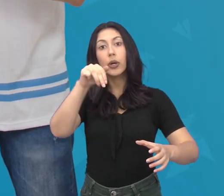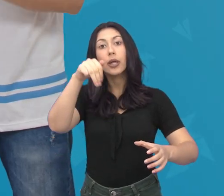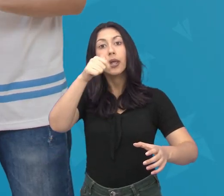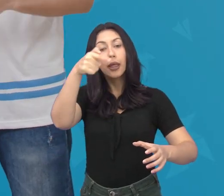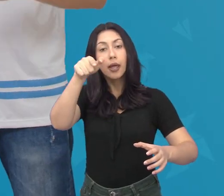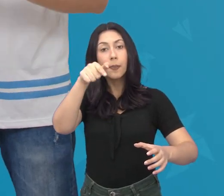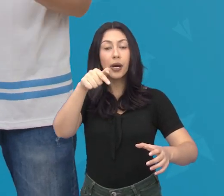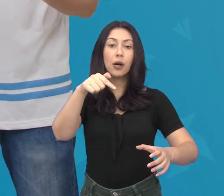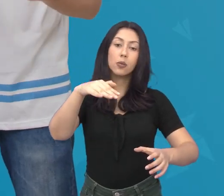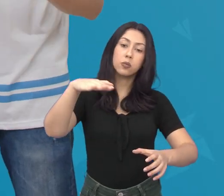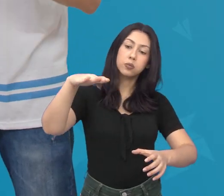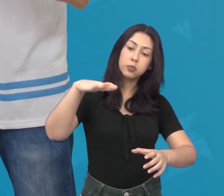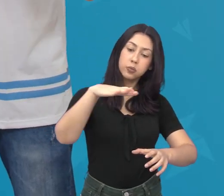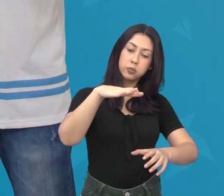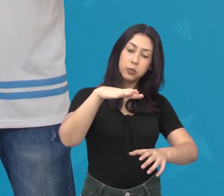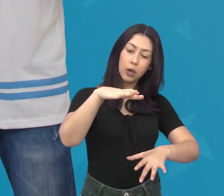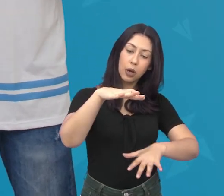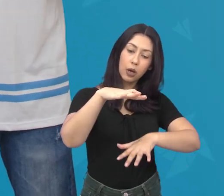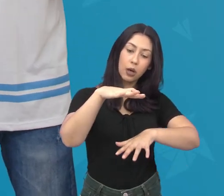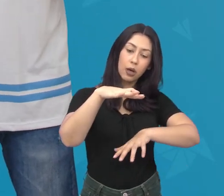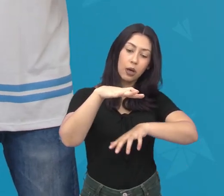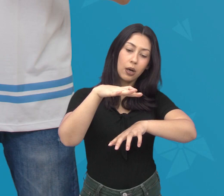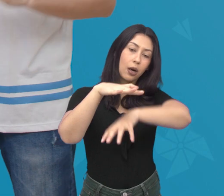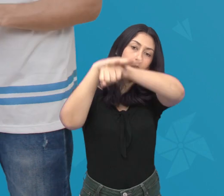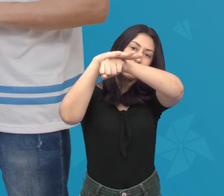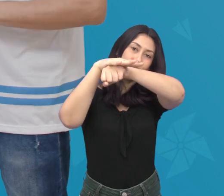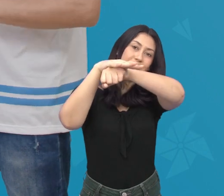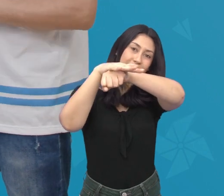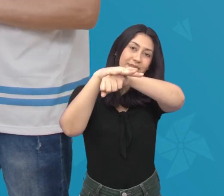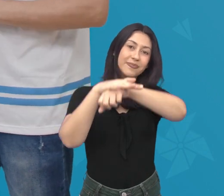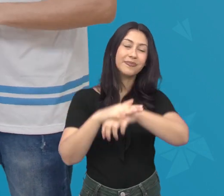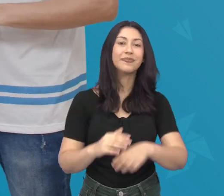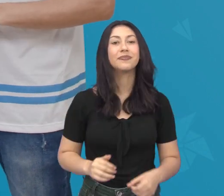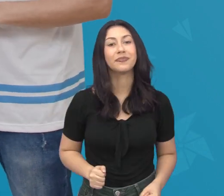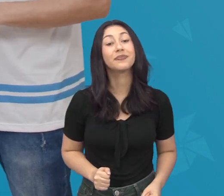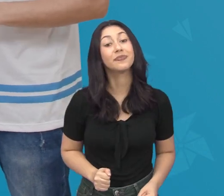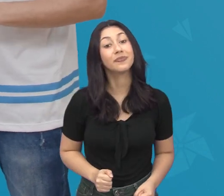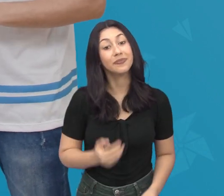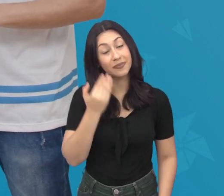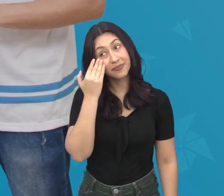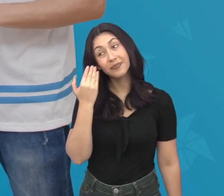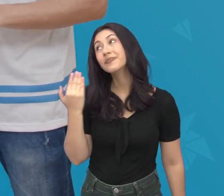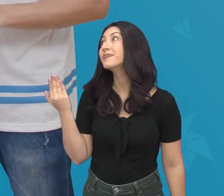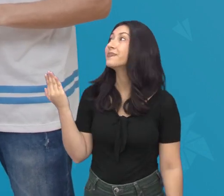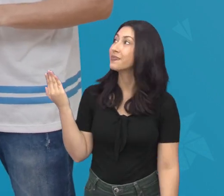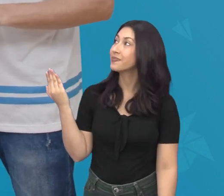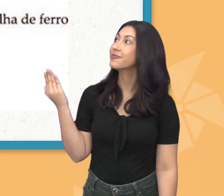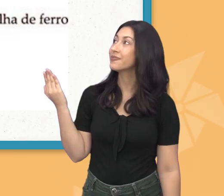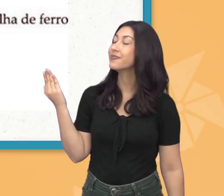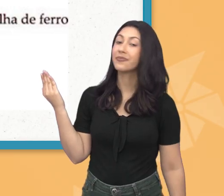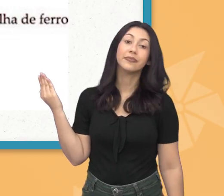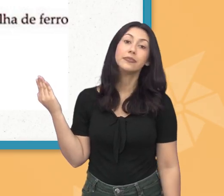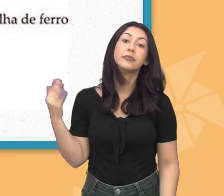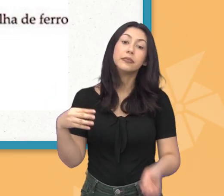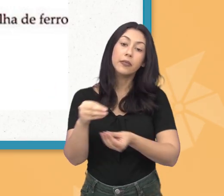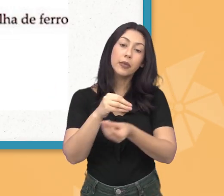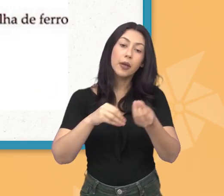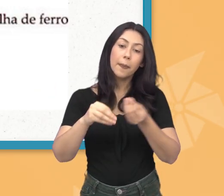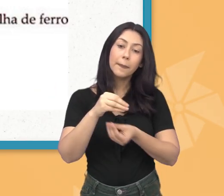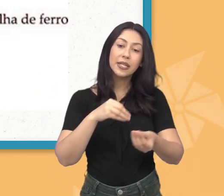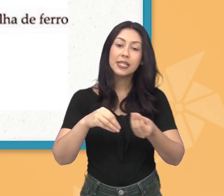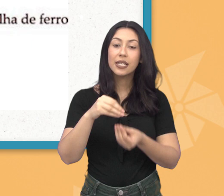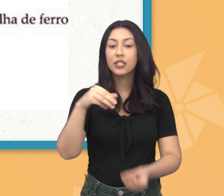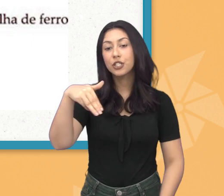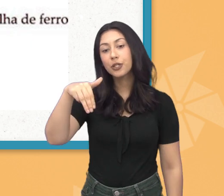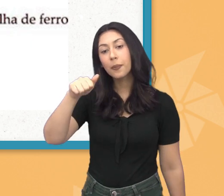ímã, né? O ferro, por exemplo, e vai ficar para trás a areia. Como a gente pode ver aqui, né? Uma mistura, no exemplo aqui, é uma mistura de limalha